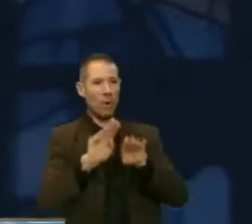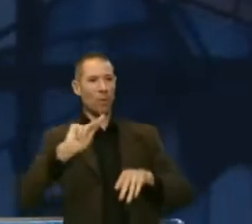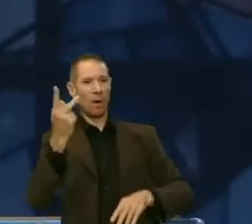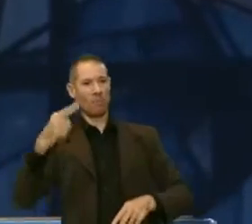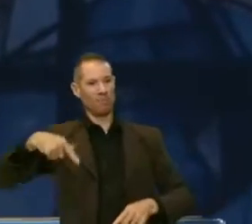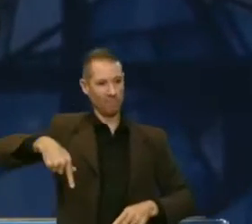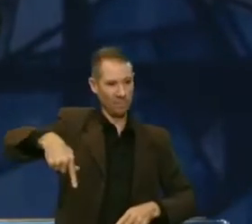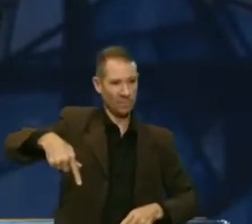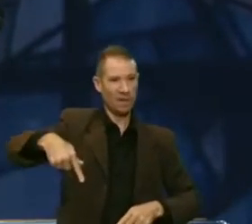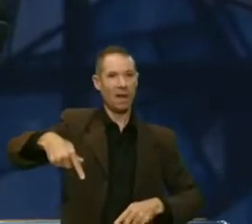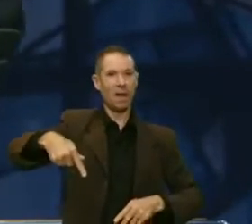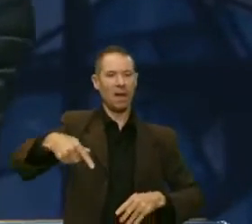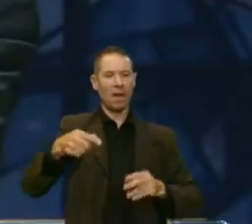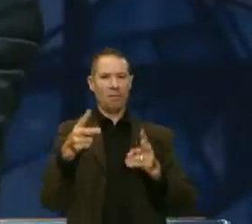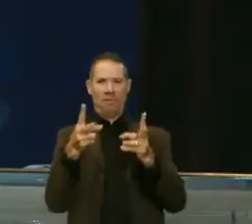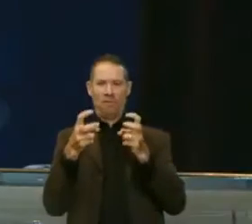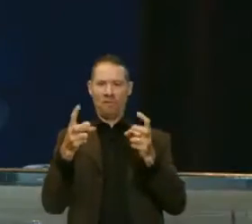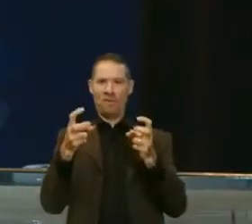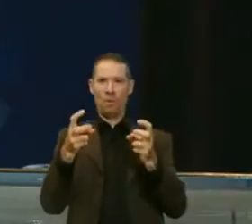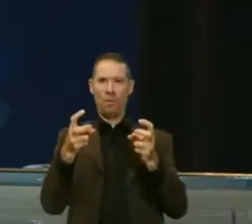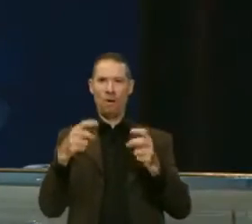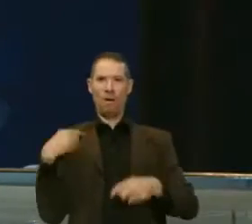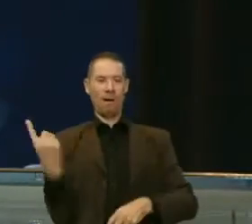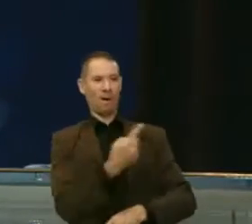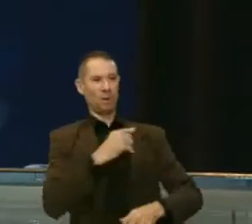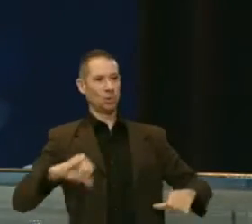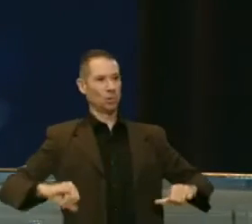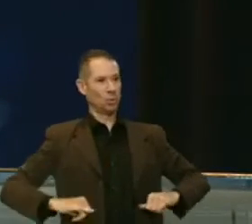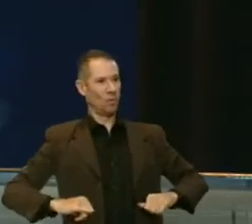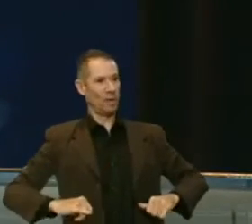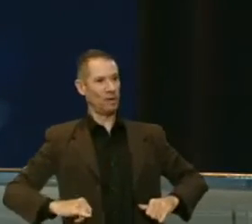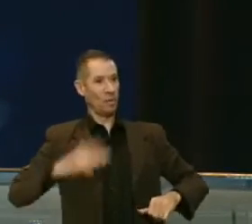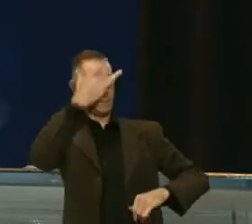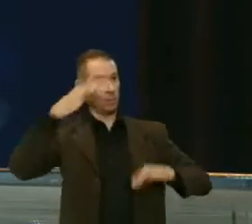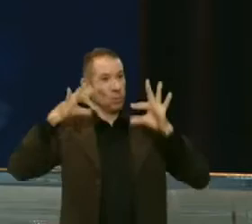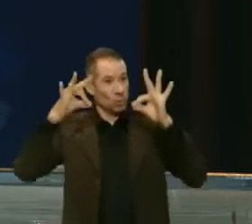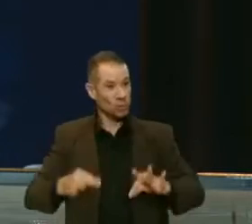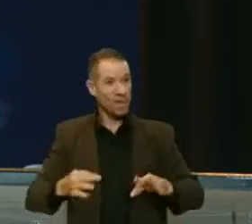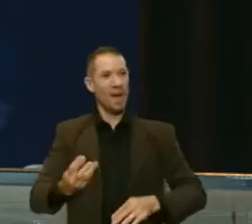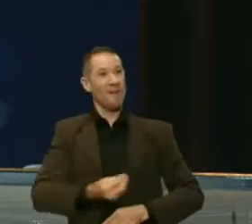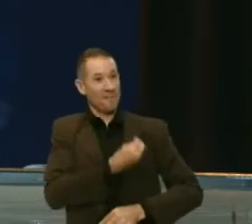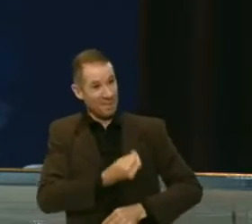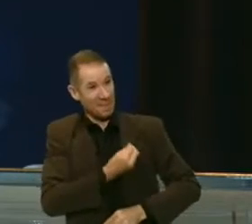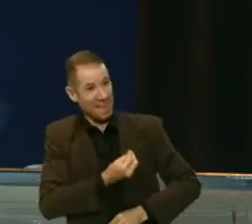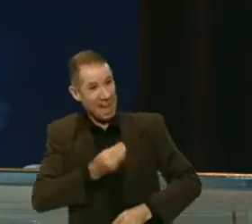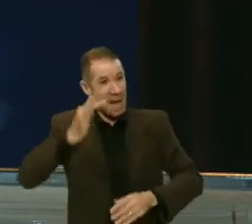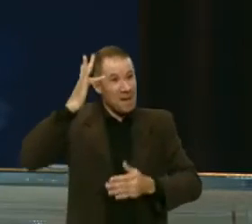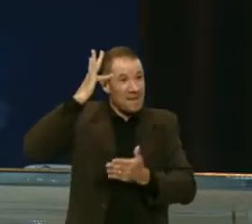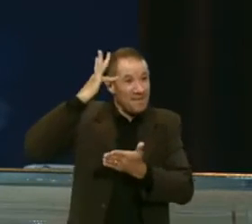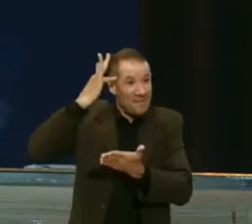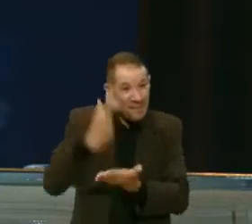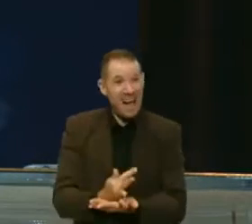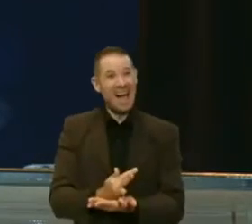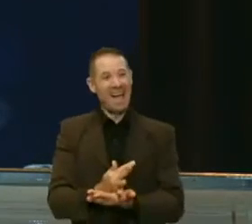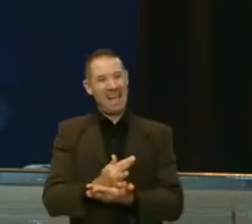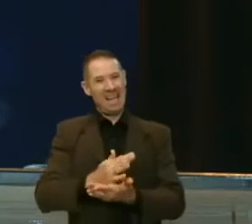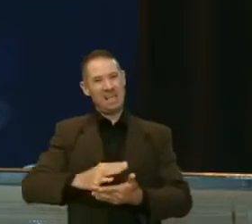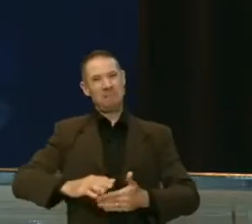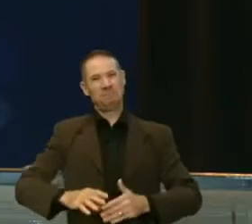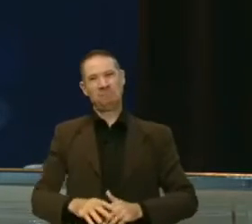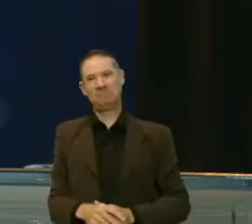nós precisamos olhar quando estamos sofrendo: o justo viverá pela